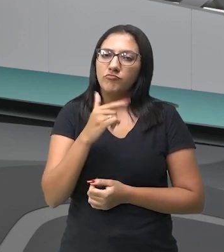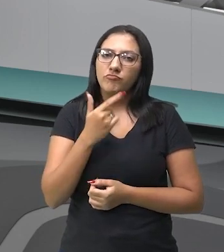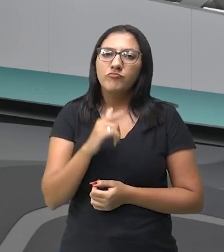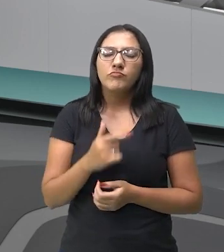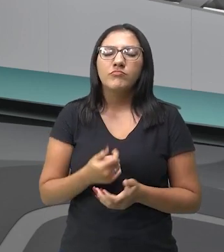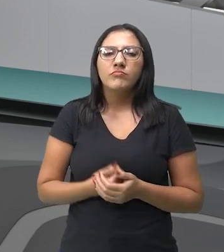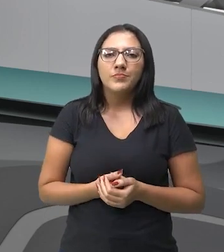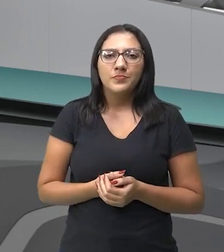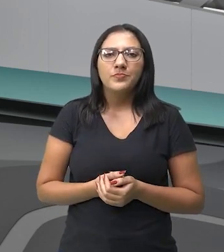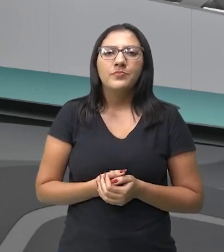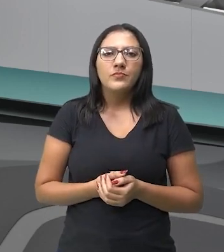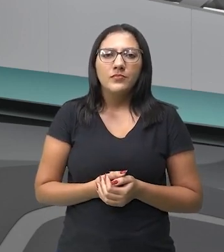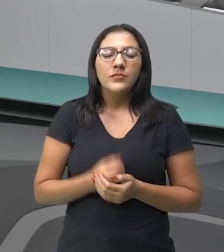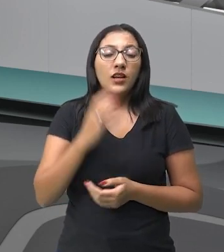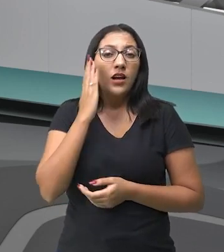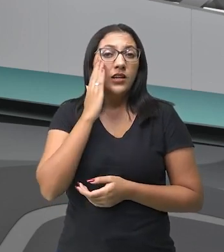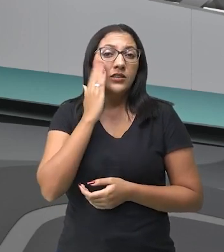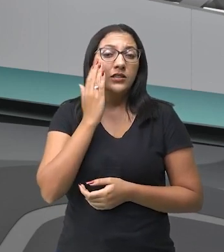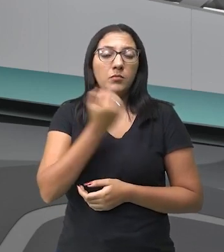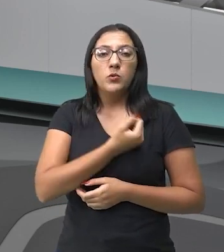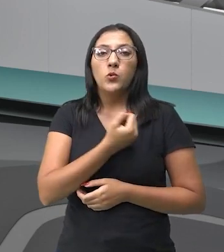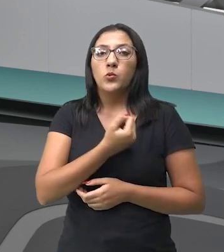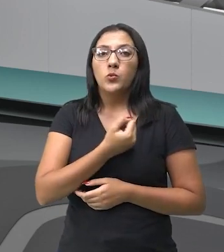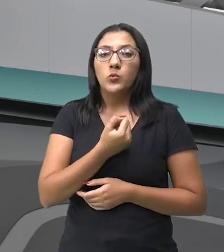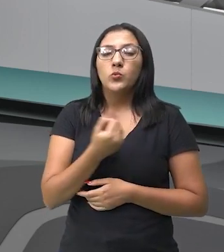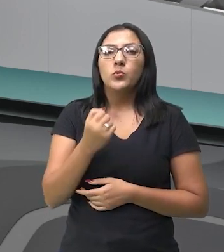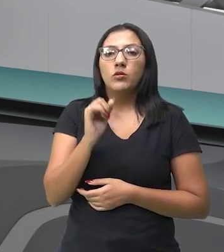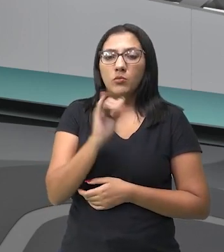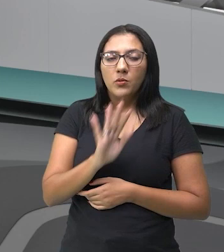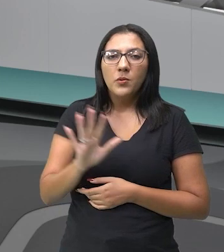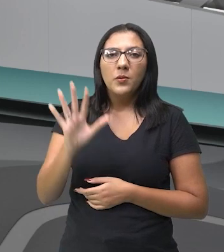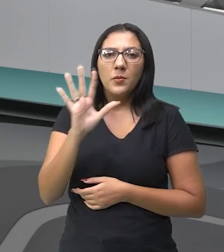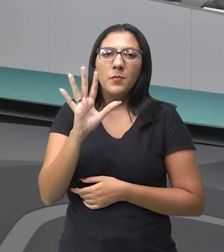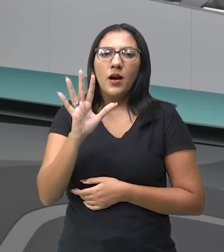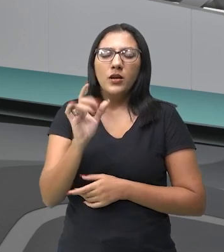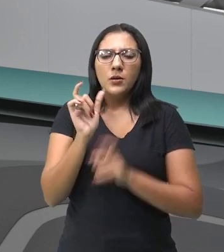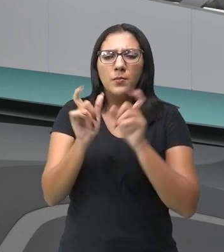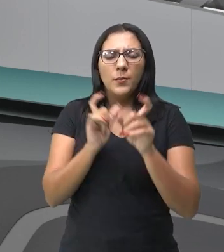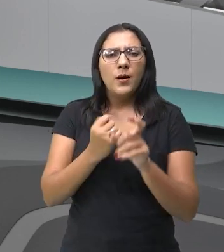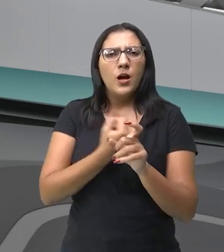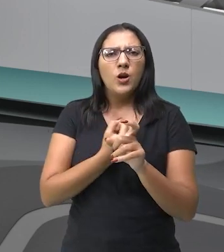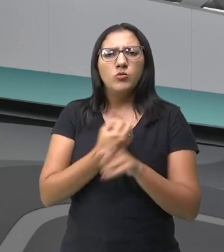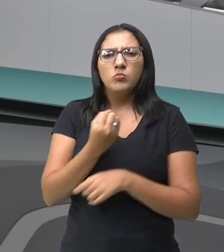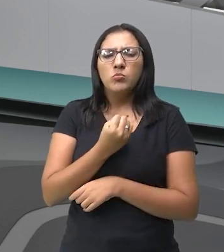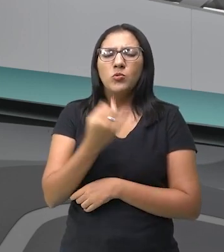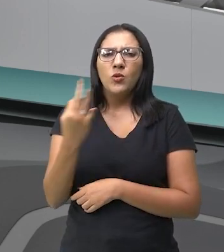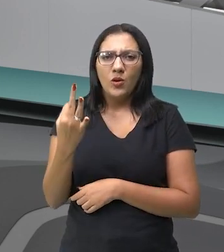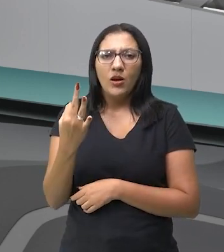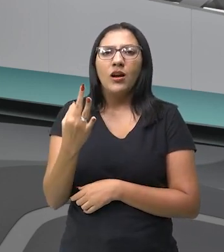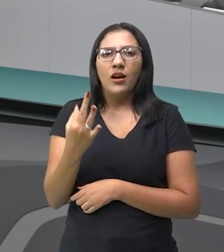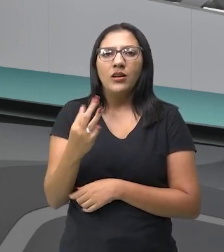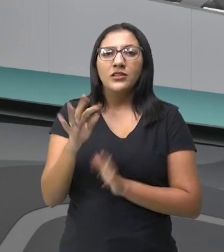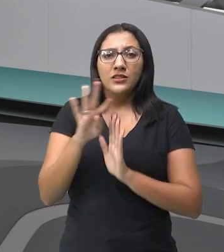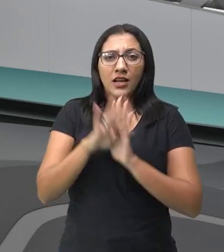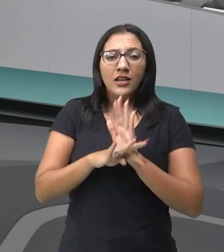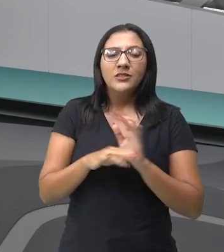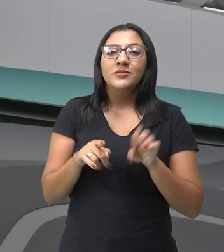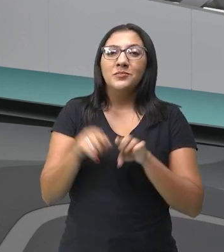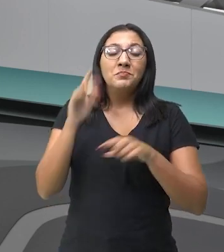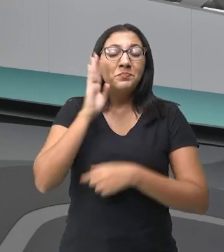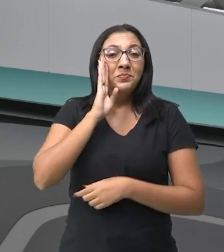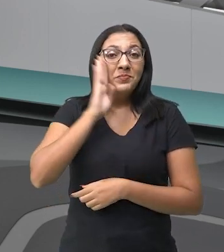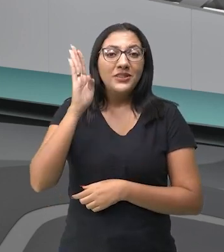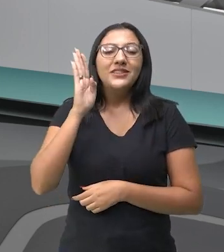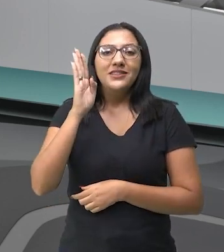do efeito do sentido se perde uma vez que eu retiro a parte não verbal, ali as ilustrações